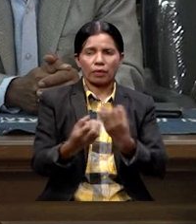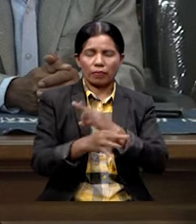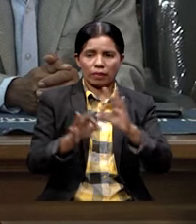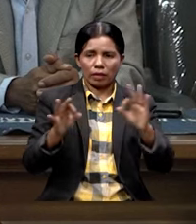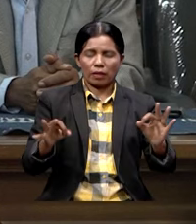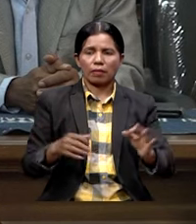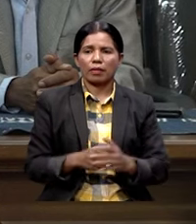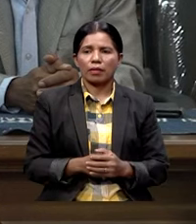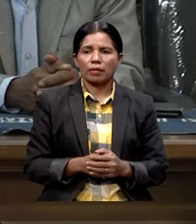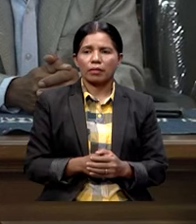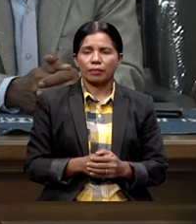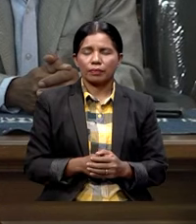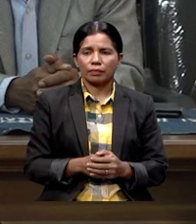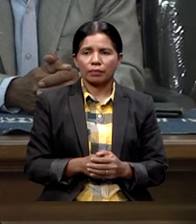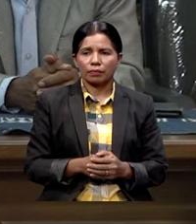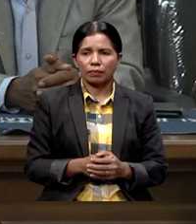prazo final